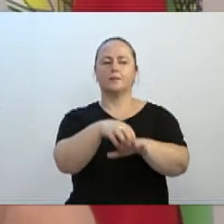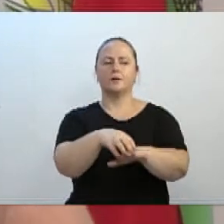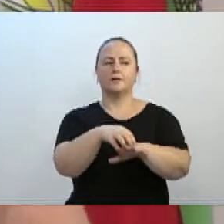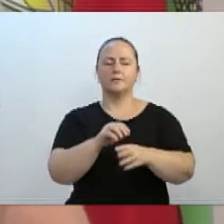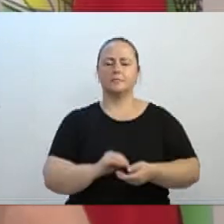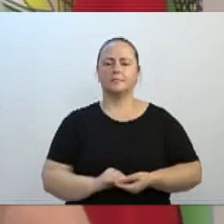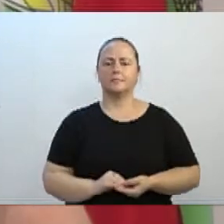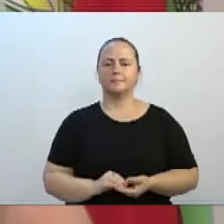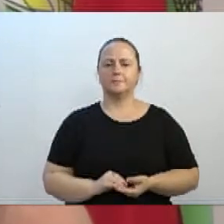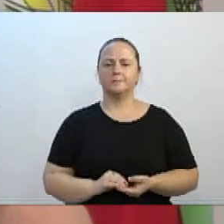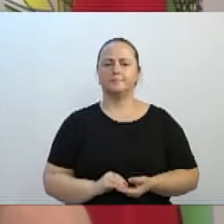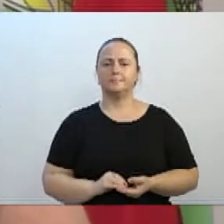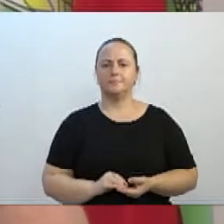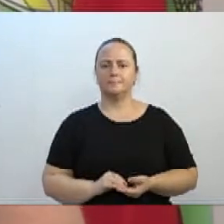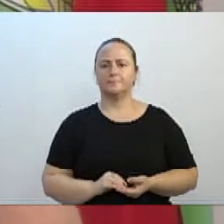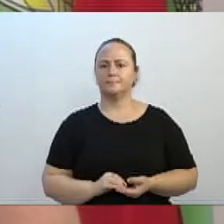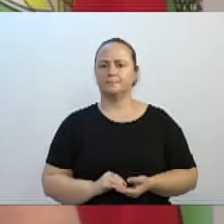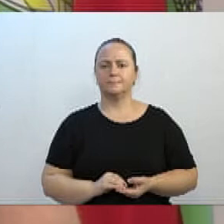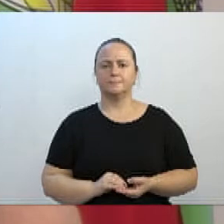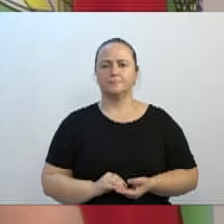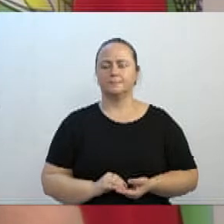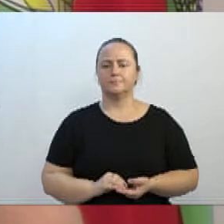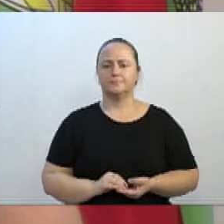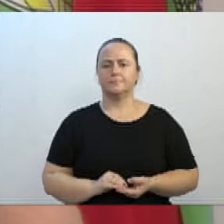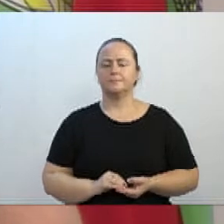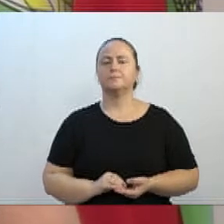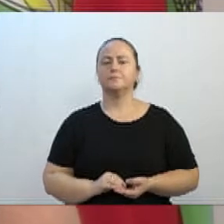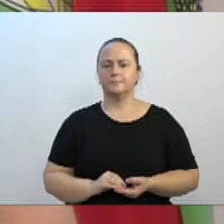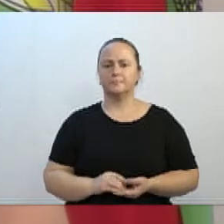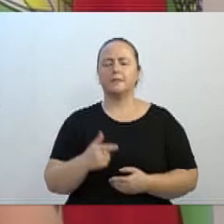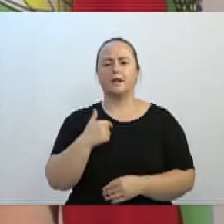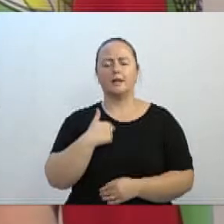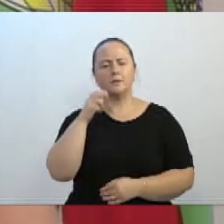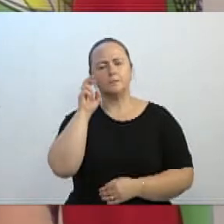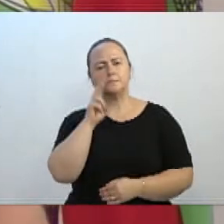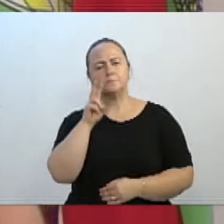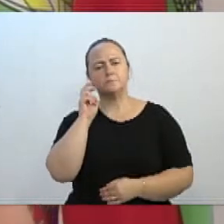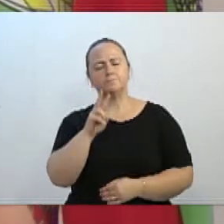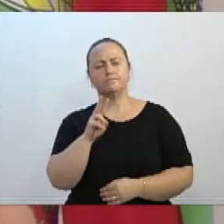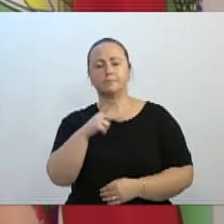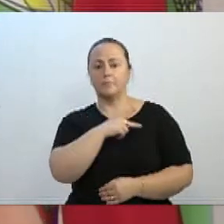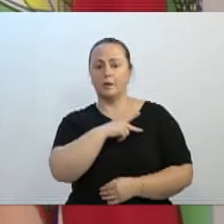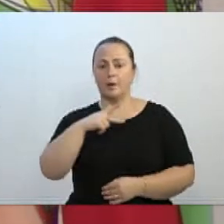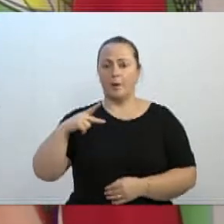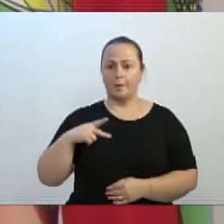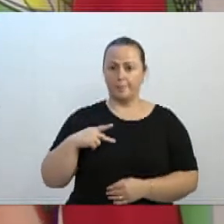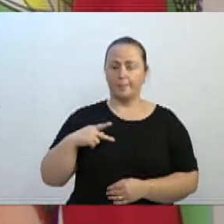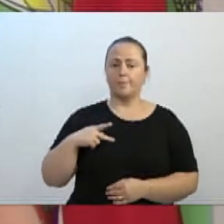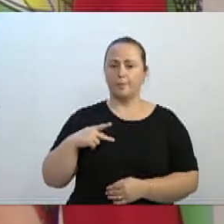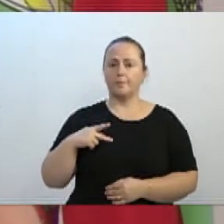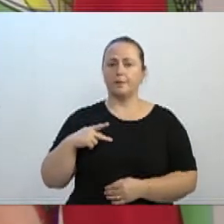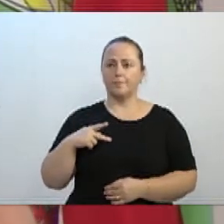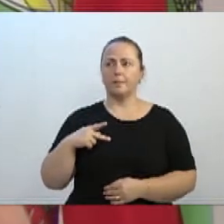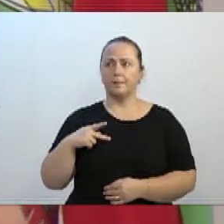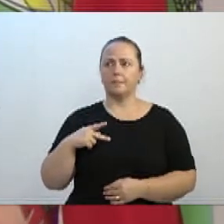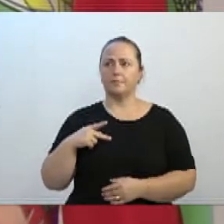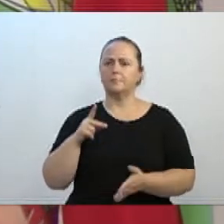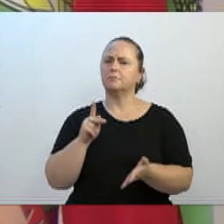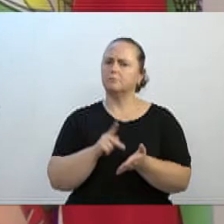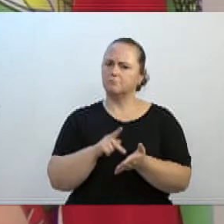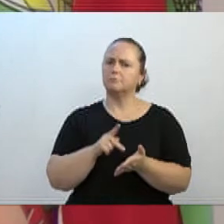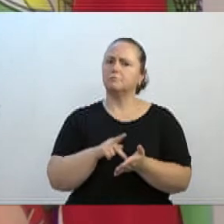Eu tenho percebido que o asseio público na cidade de Blumenau está sendo bem